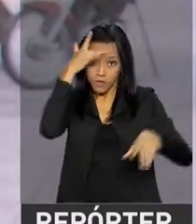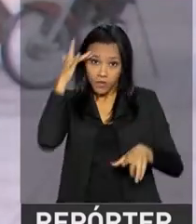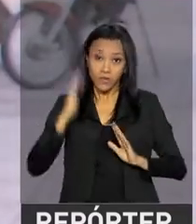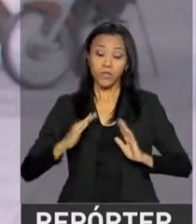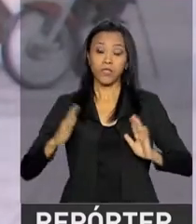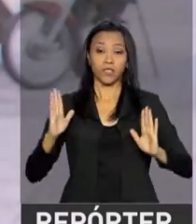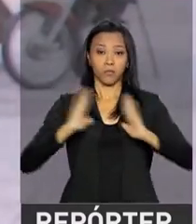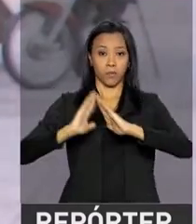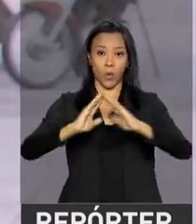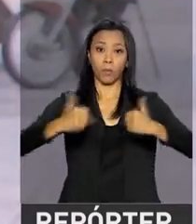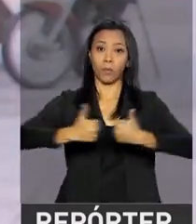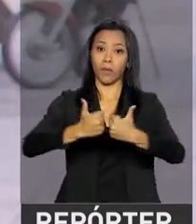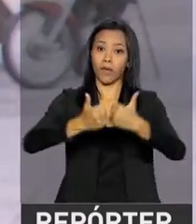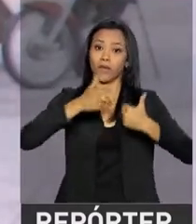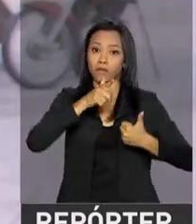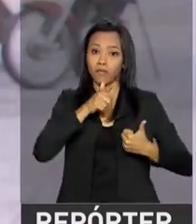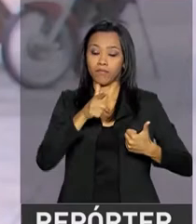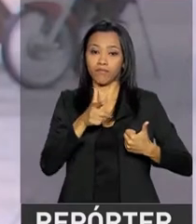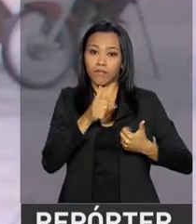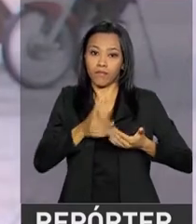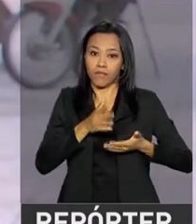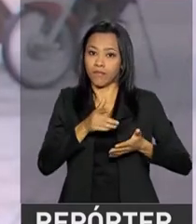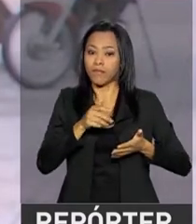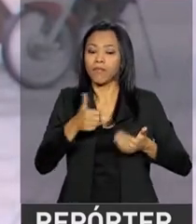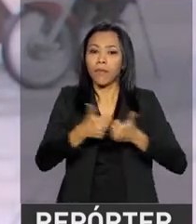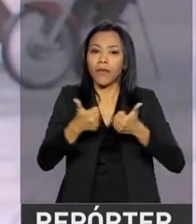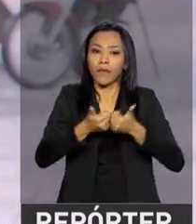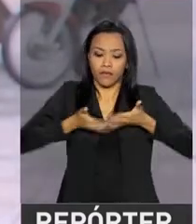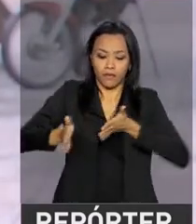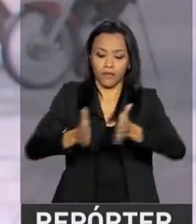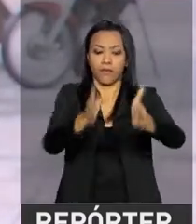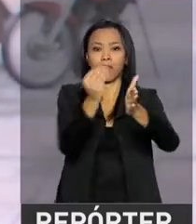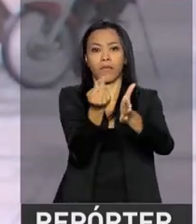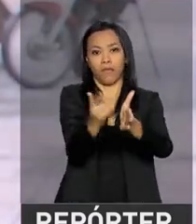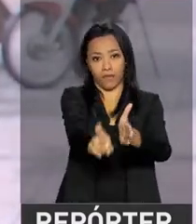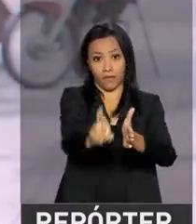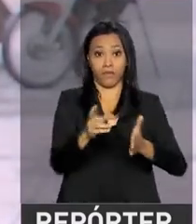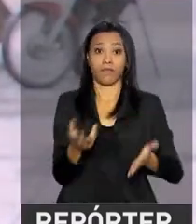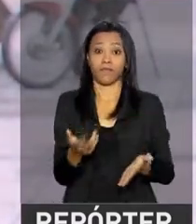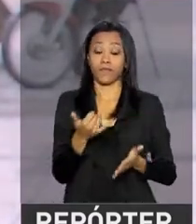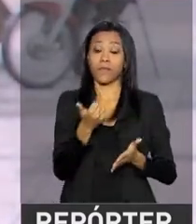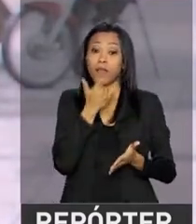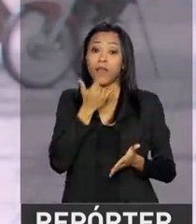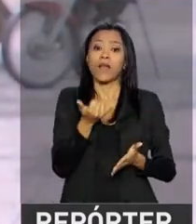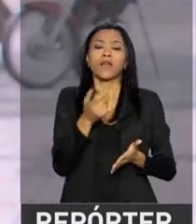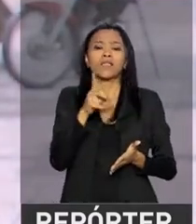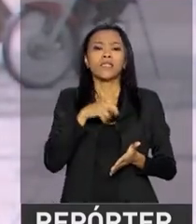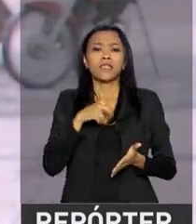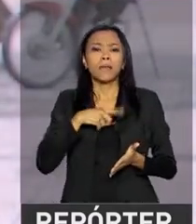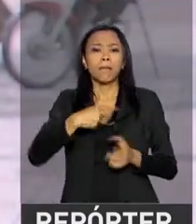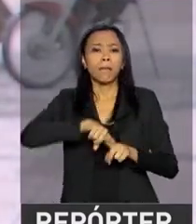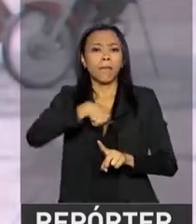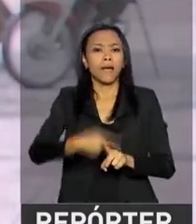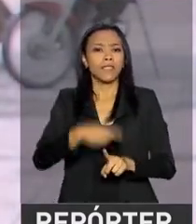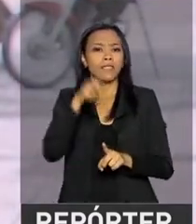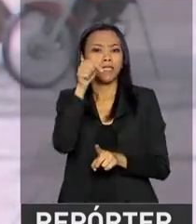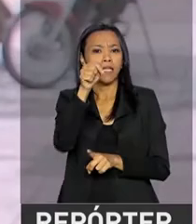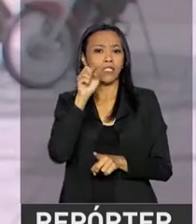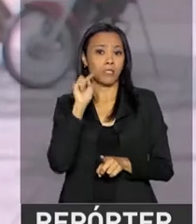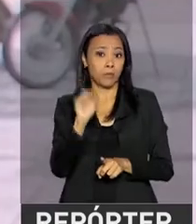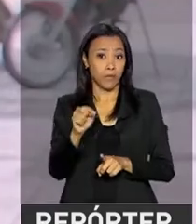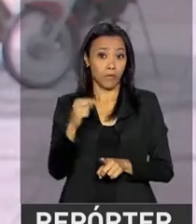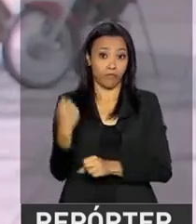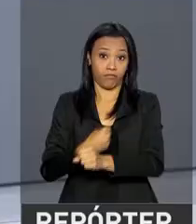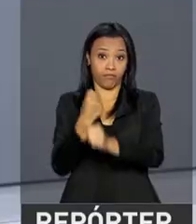avançar programa lançado pelo governo federal ano passado e que tem por meta concluir mais de sete mil obras paradas em